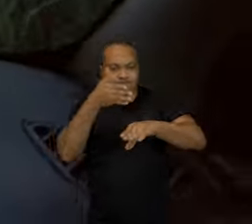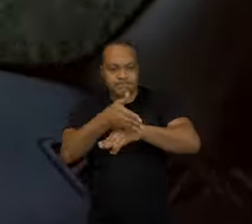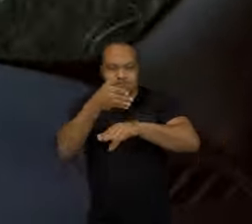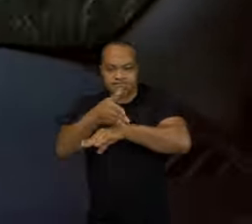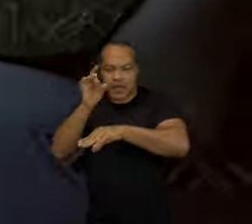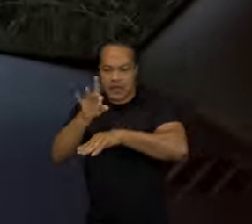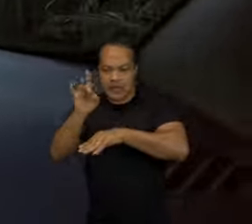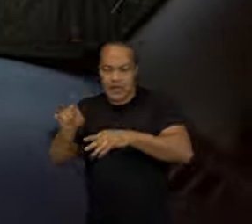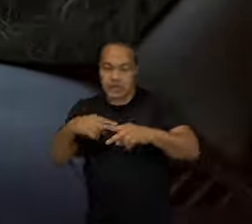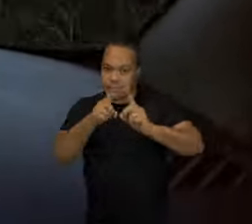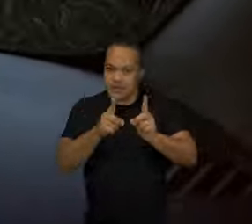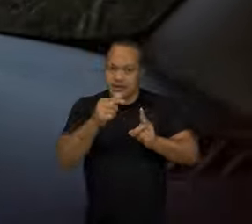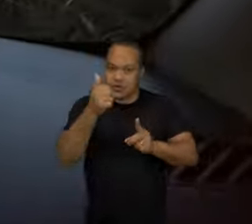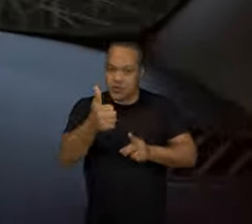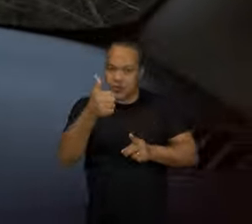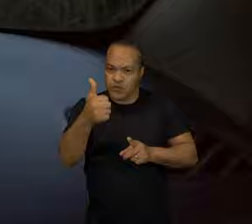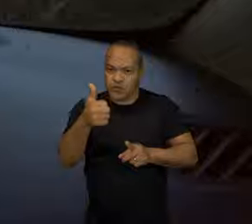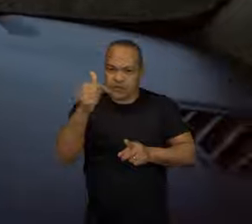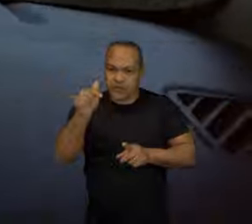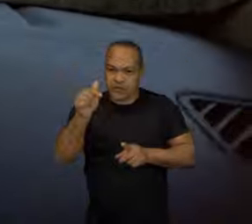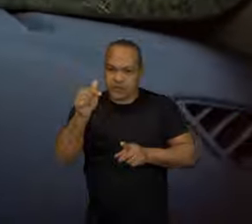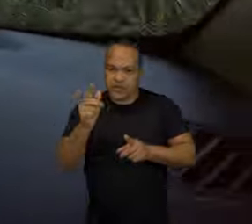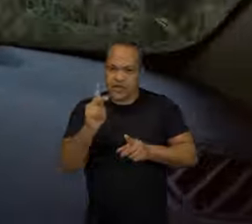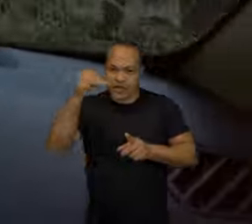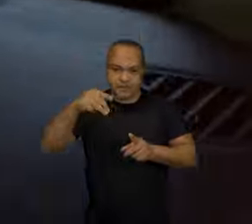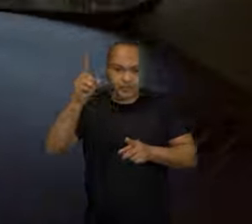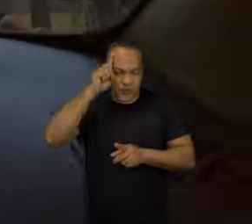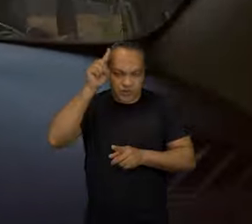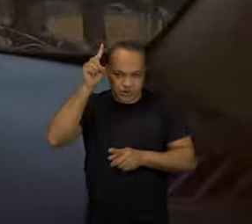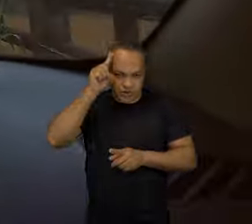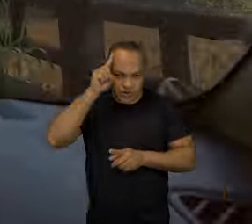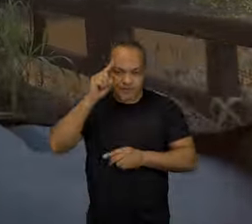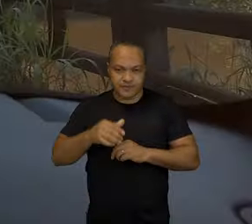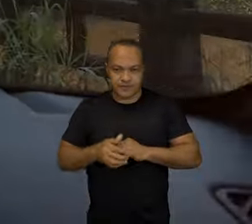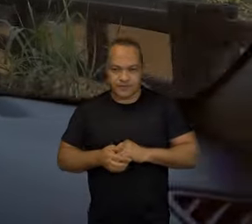e 117 quilômetros por dia.